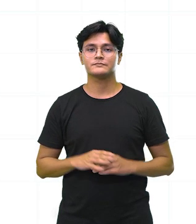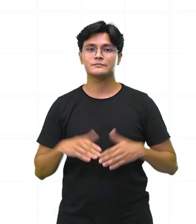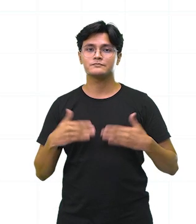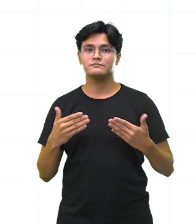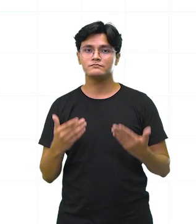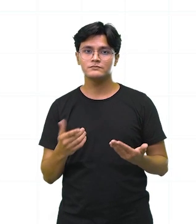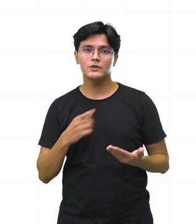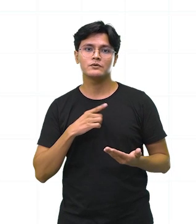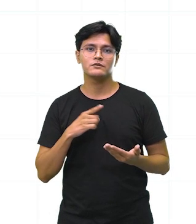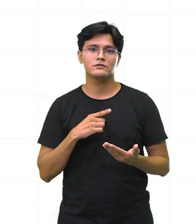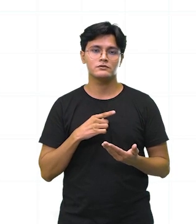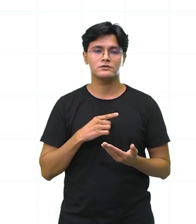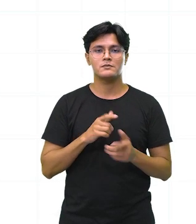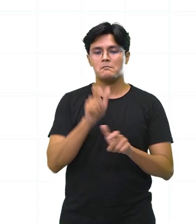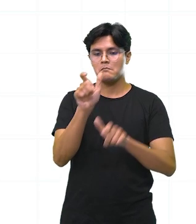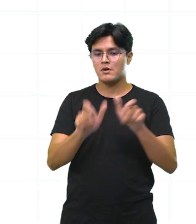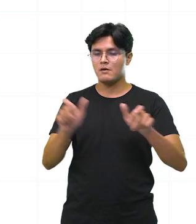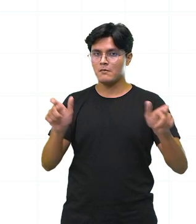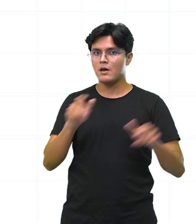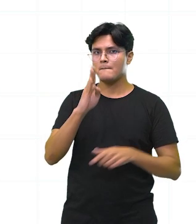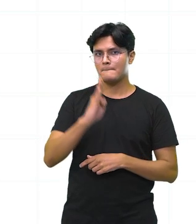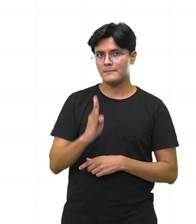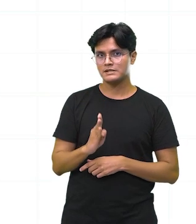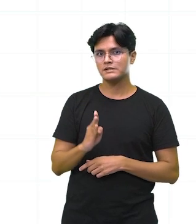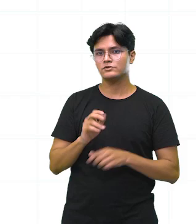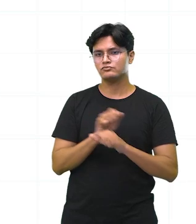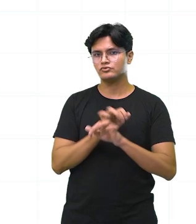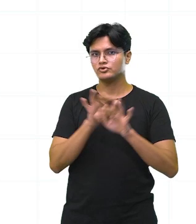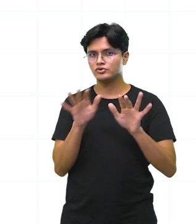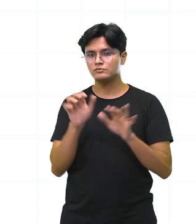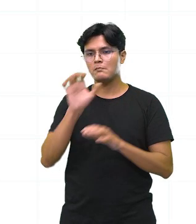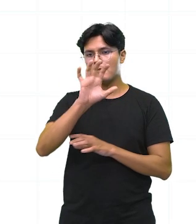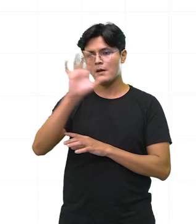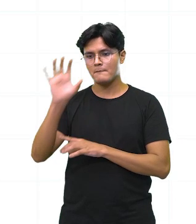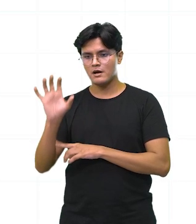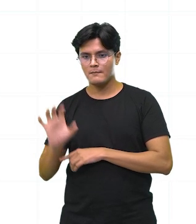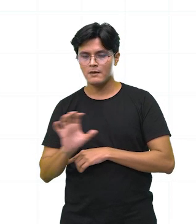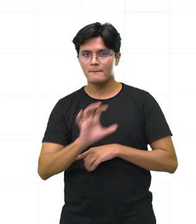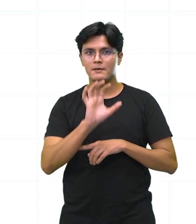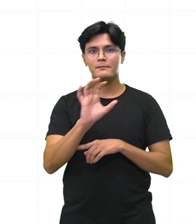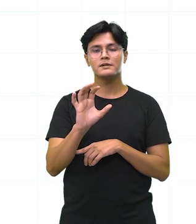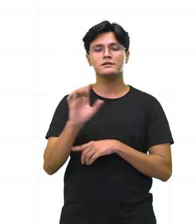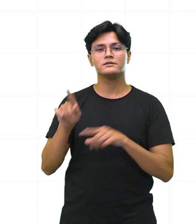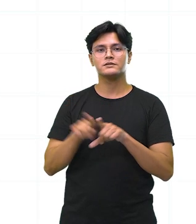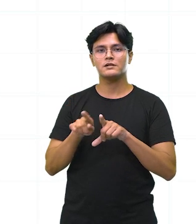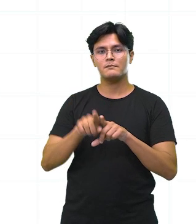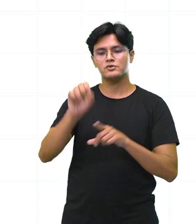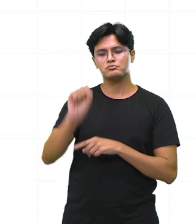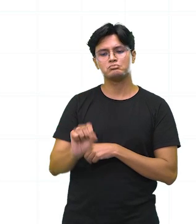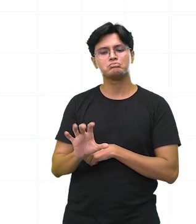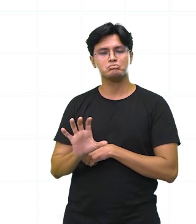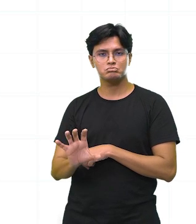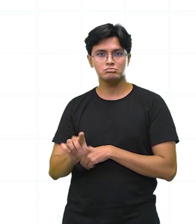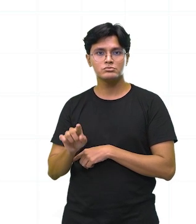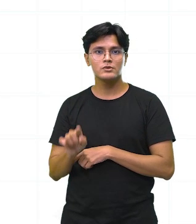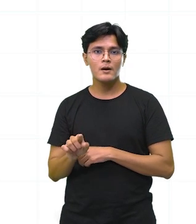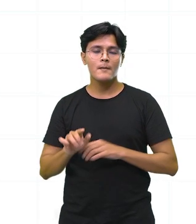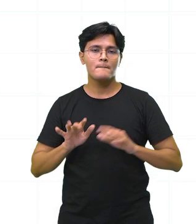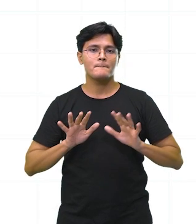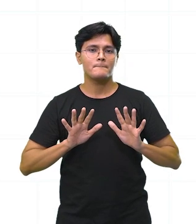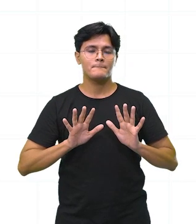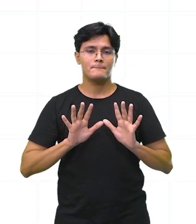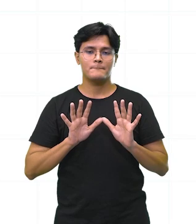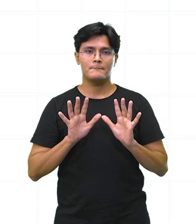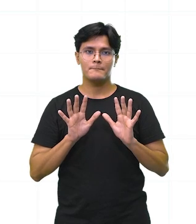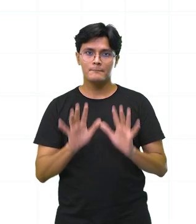aí os brasileiros distribuídos na região norte nordeste Sudeste centrooeste né e no sul Mas